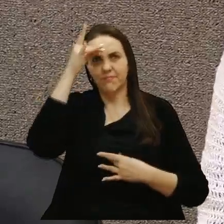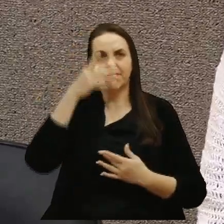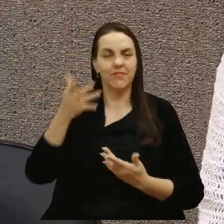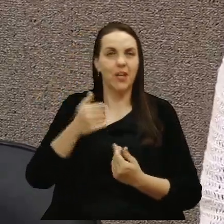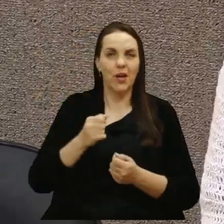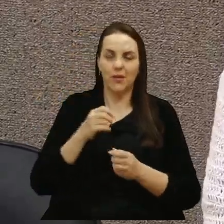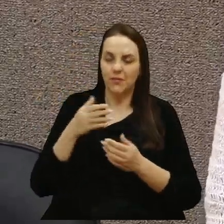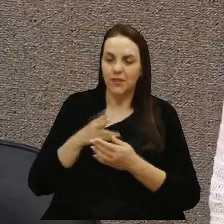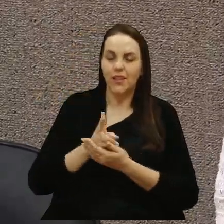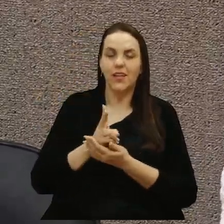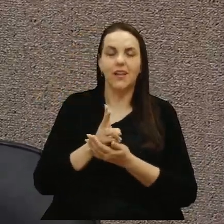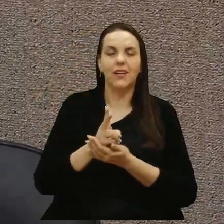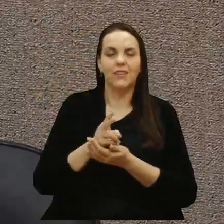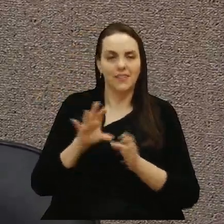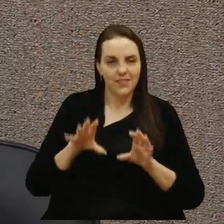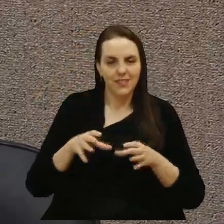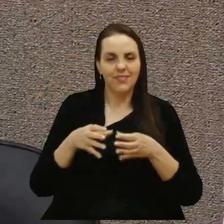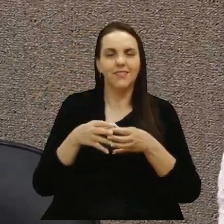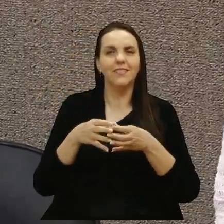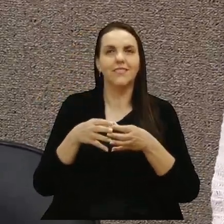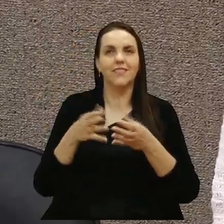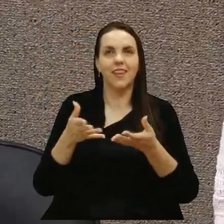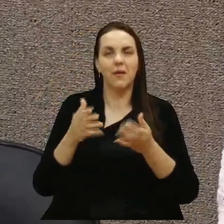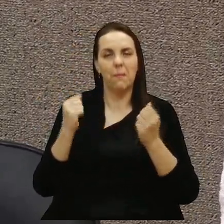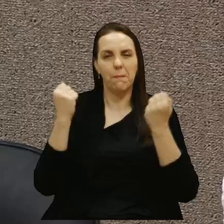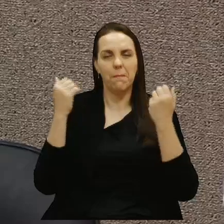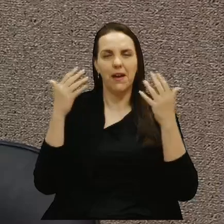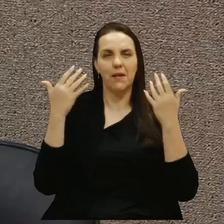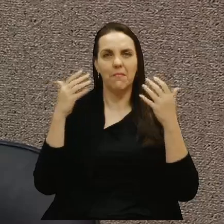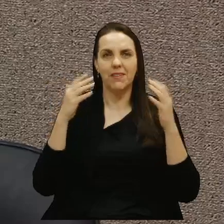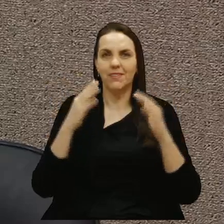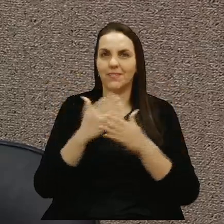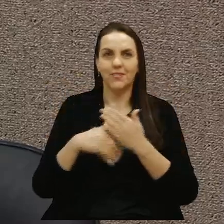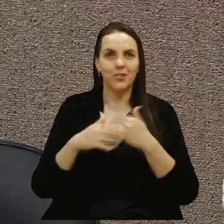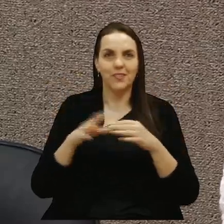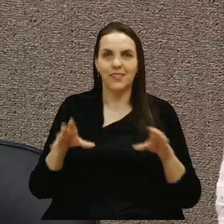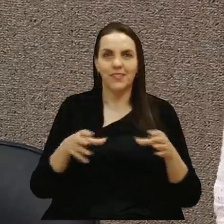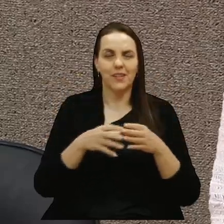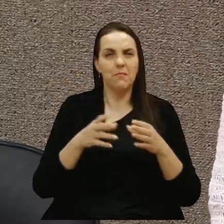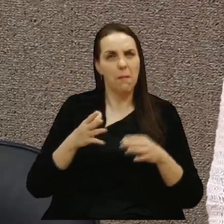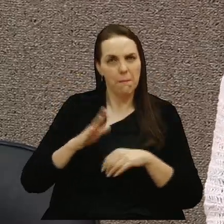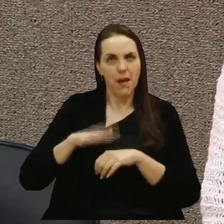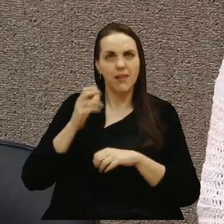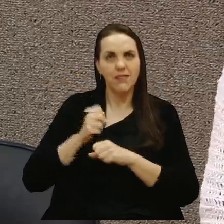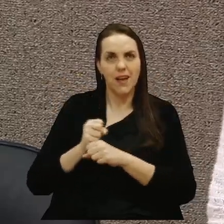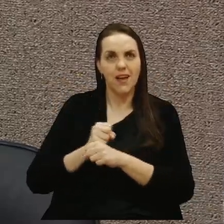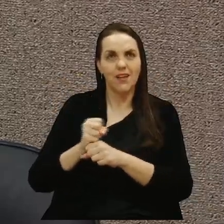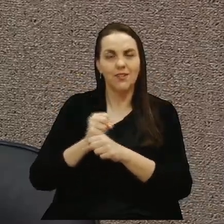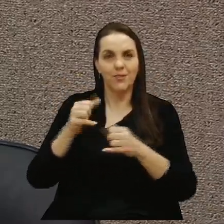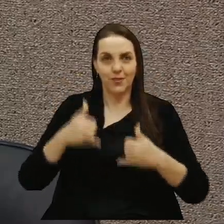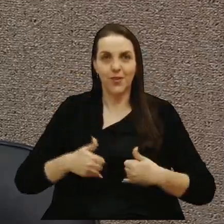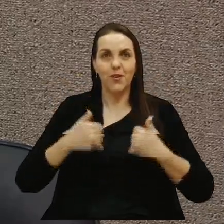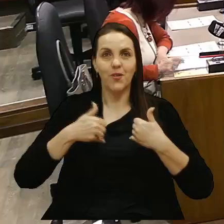toda a equipe da Silpa, parabéns pelos 52 anos, que venham muitos mais pela frente, orgulhando a nossa cidade.